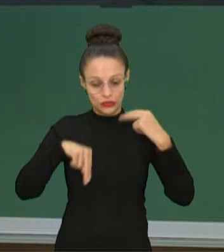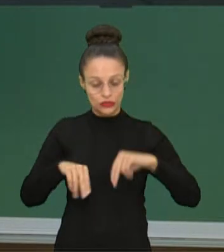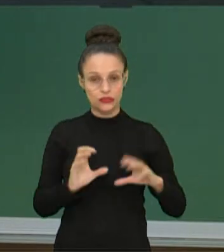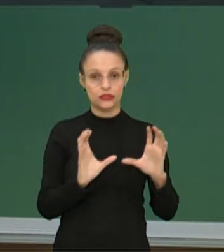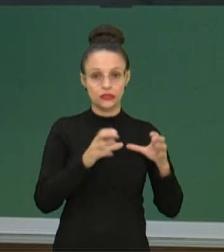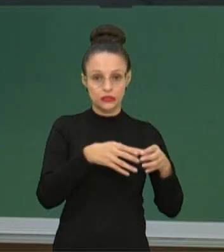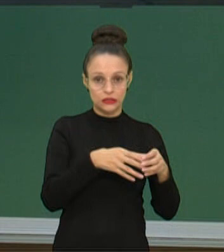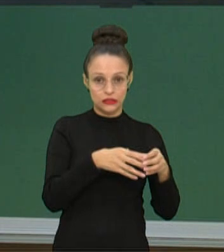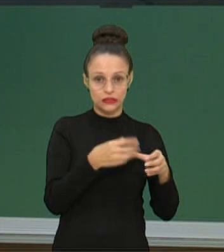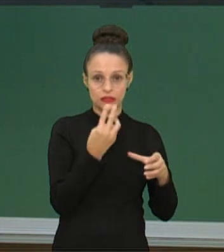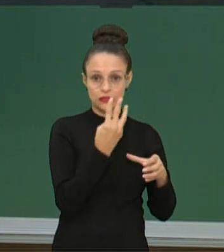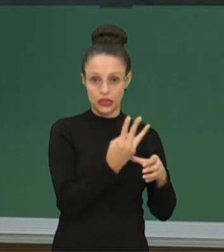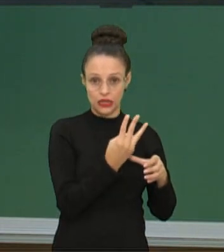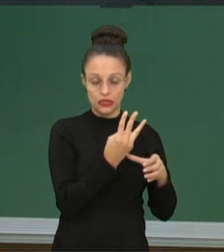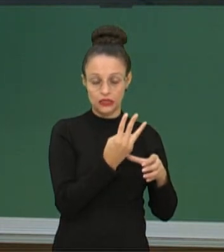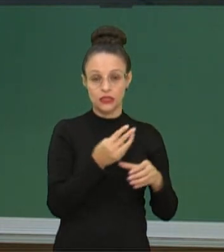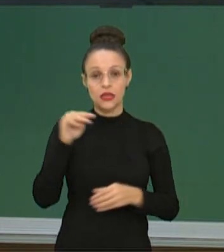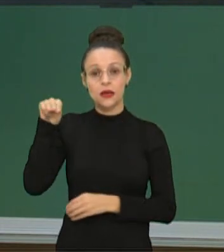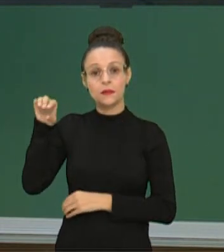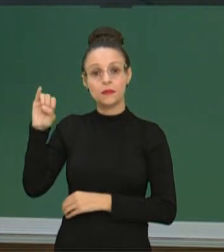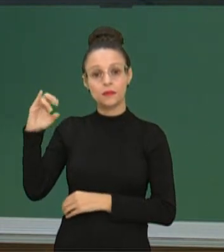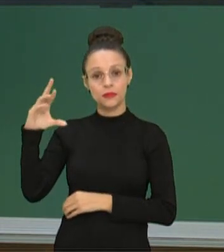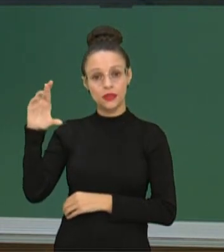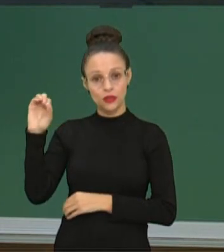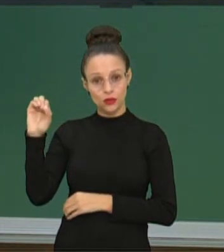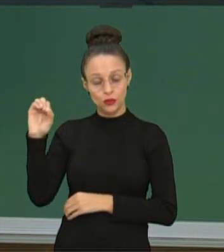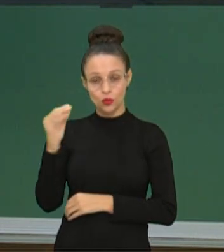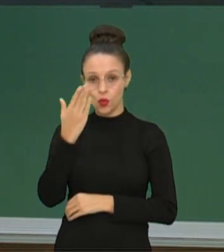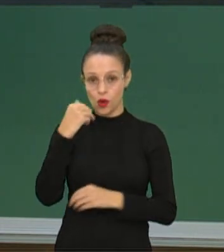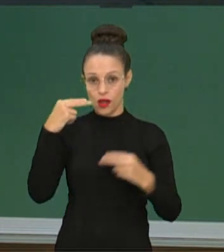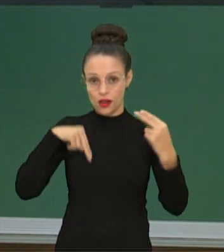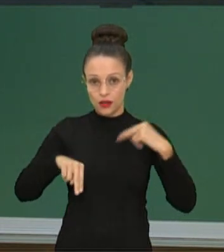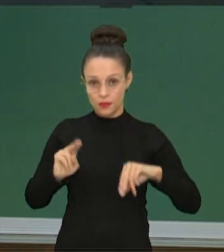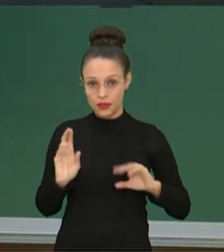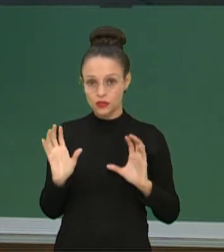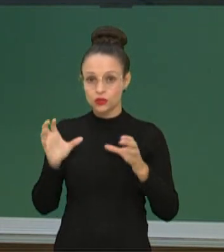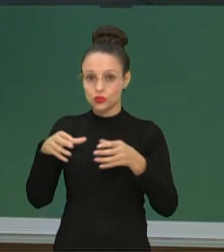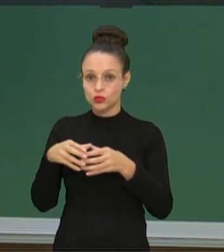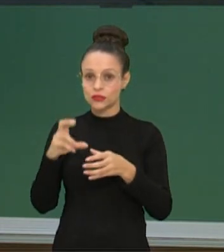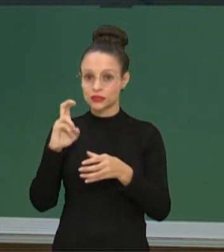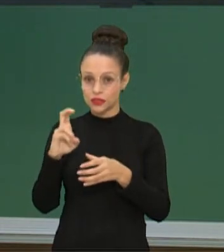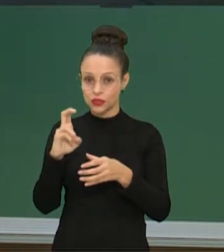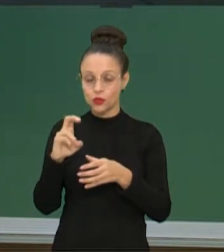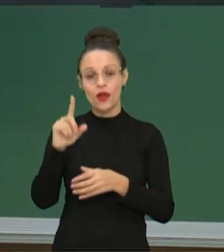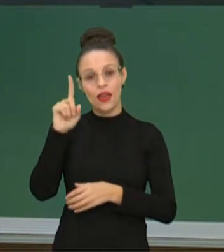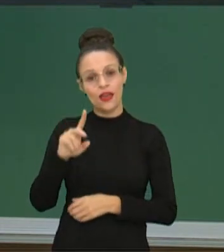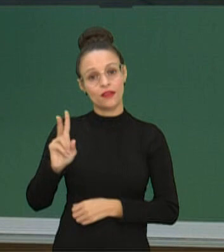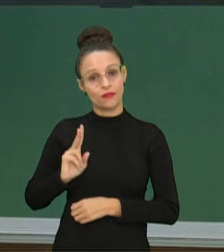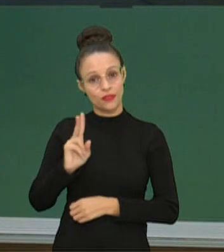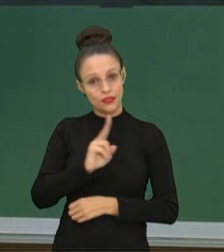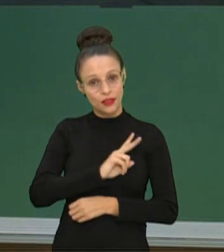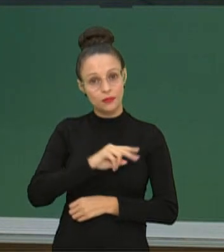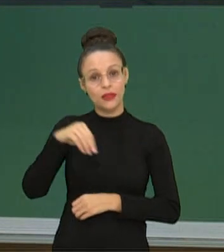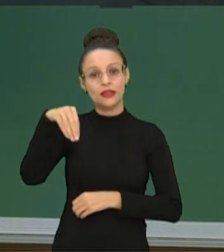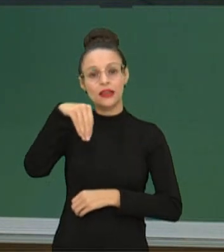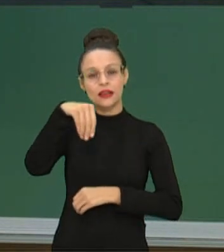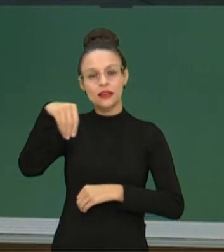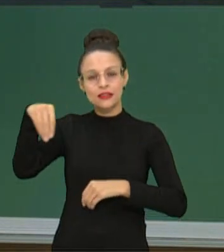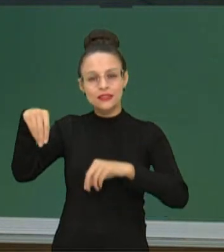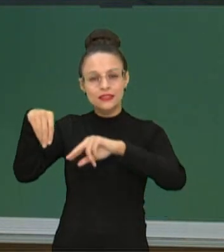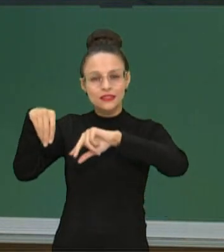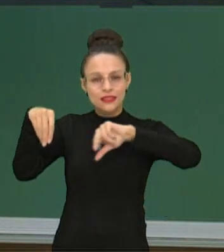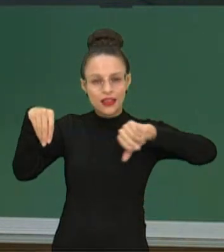Os micronutrientes são 2 grupos e são eles as vitaminas e os sais minerais. Então, lembrando